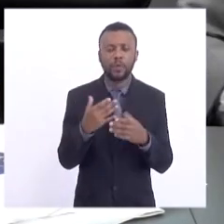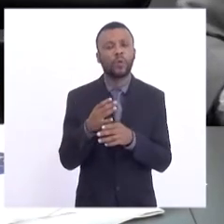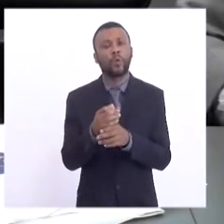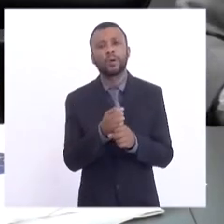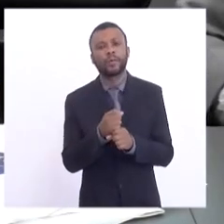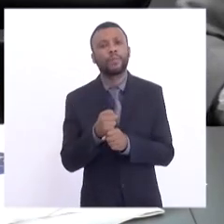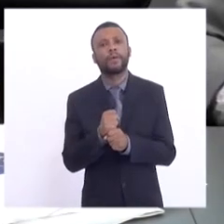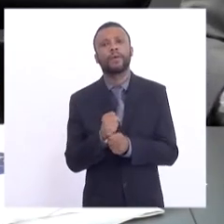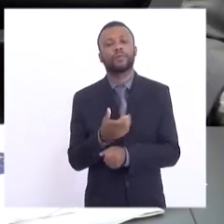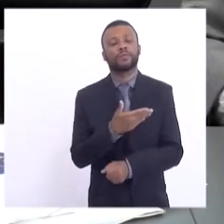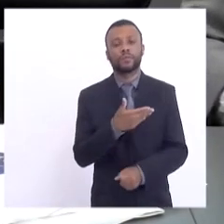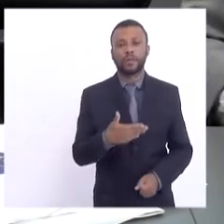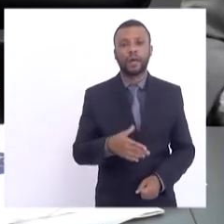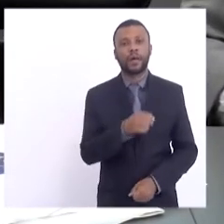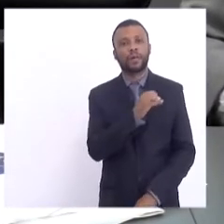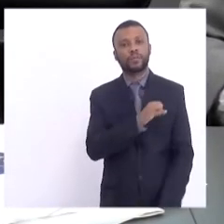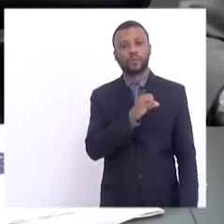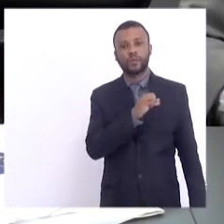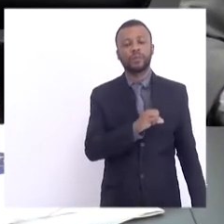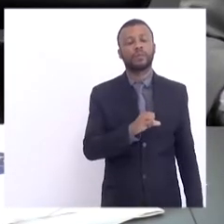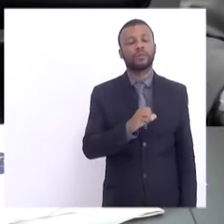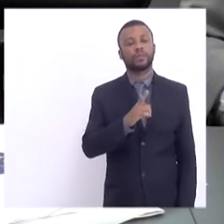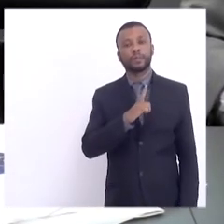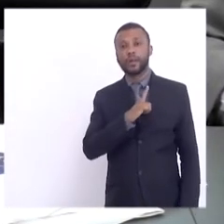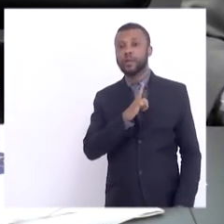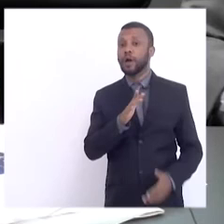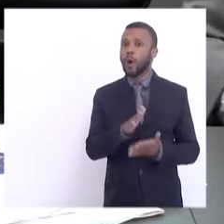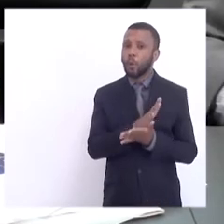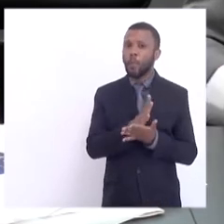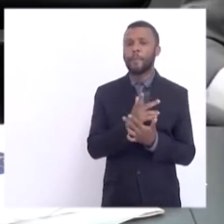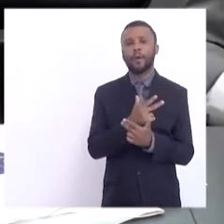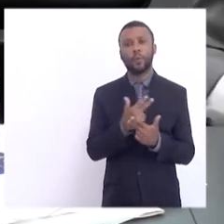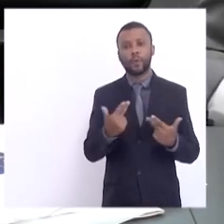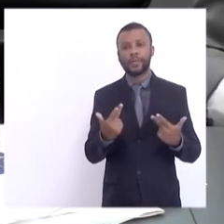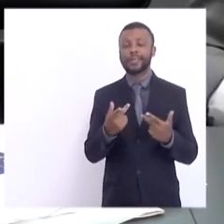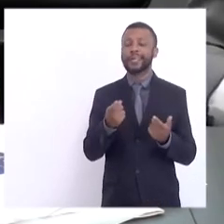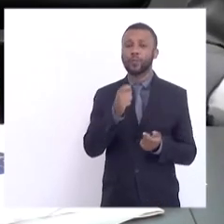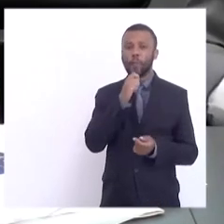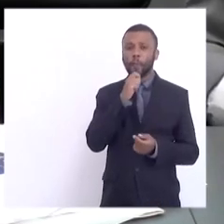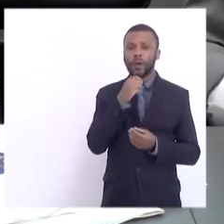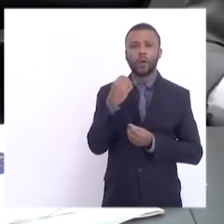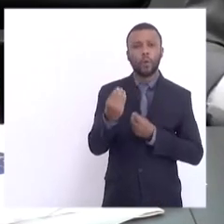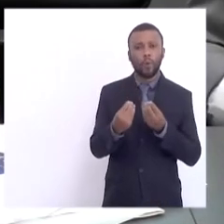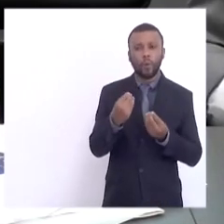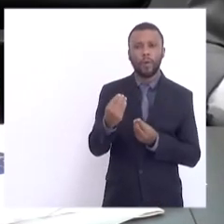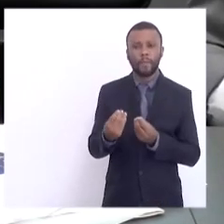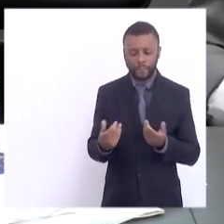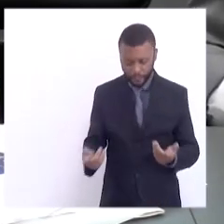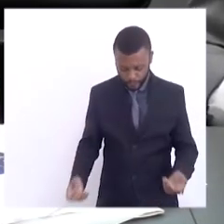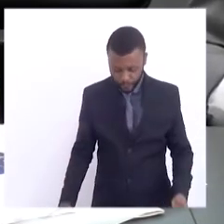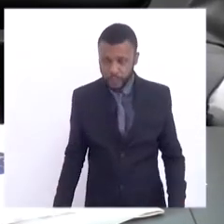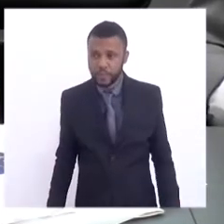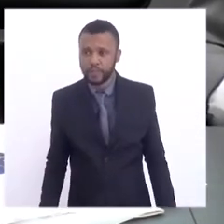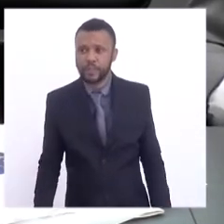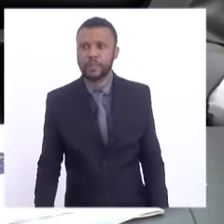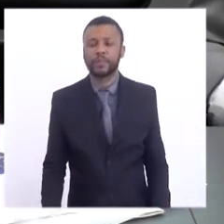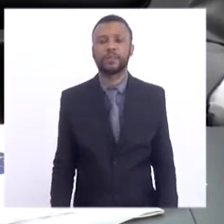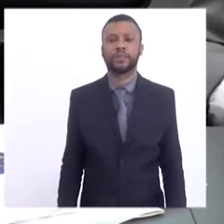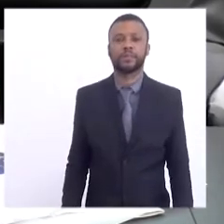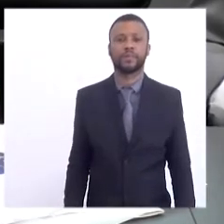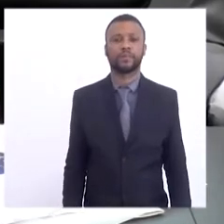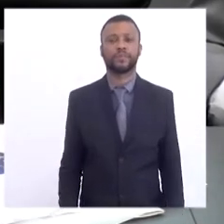e fazer algumas despesas correntes com convinced o que também não tem nenhum impedimento legal só que algumas delas